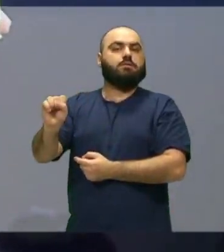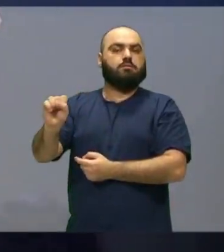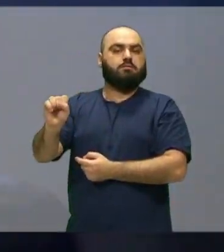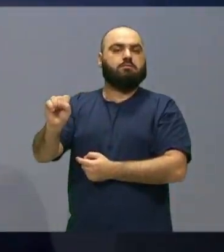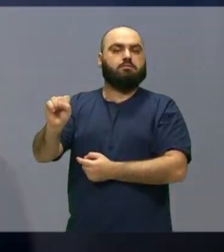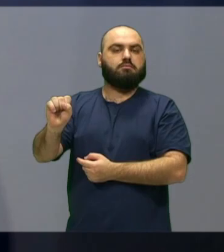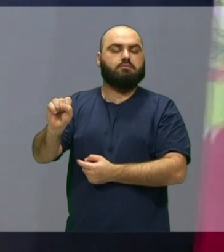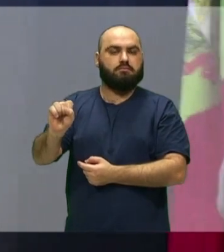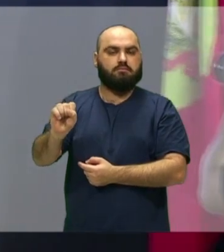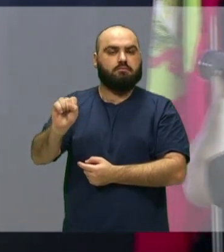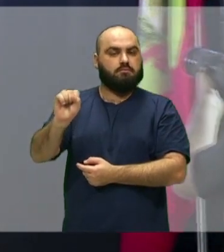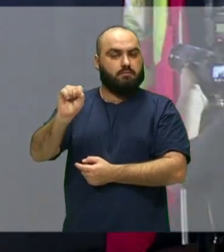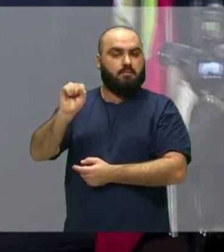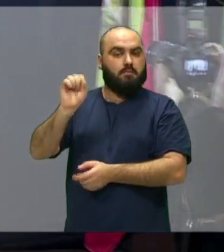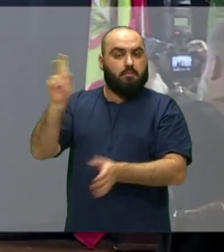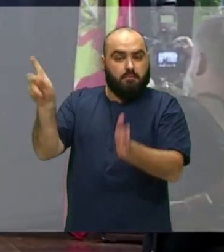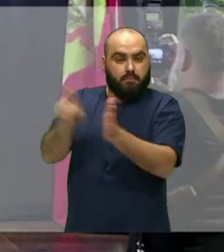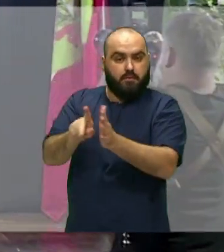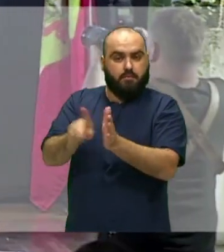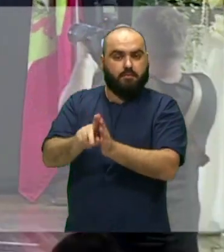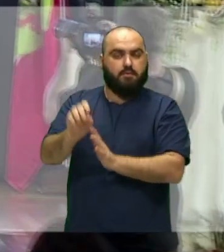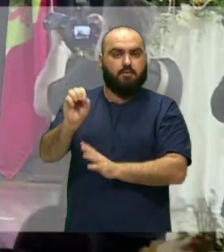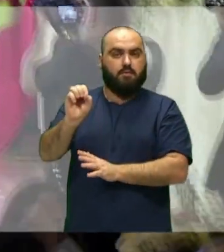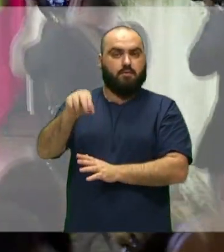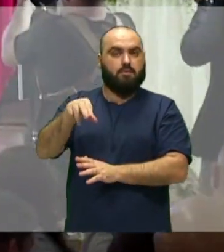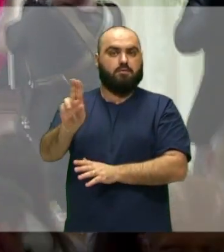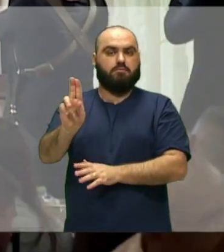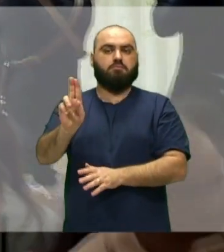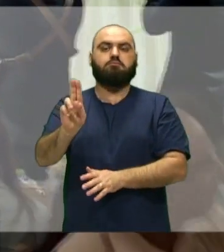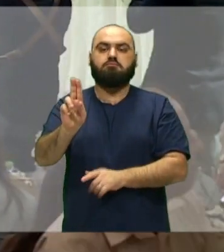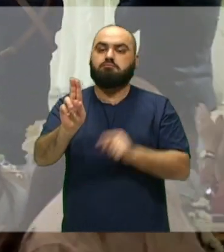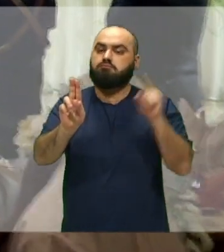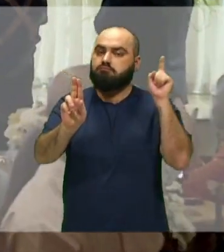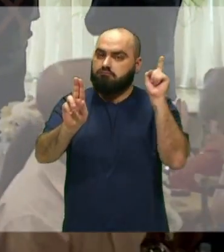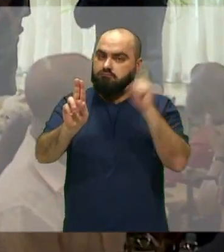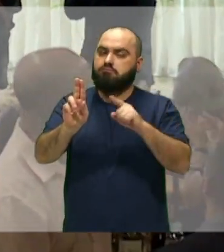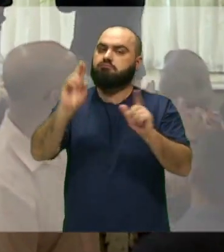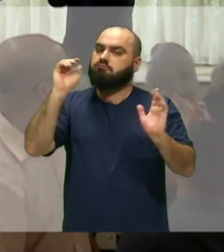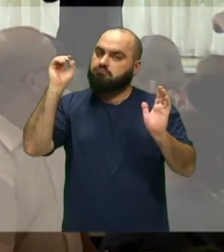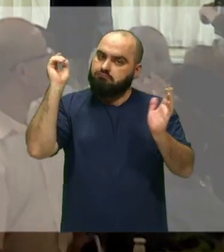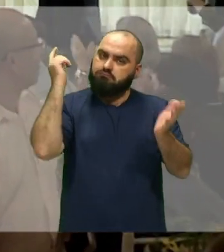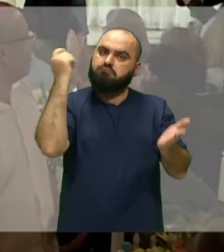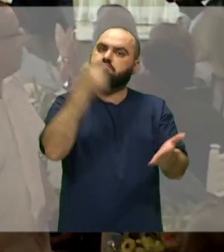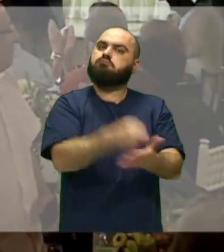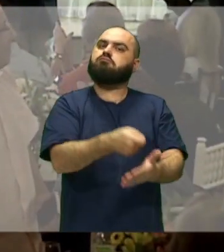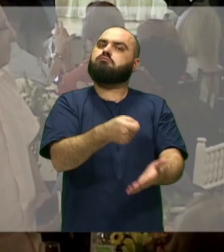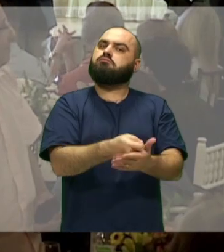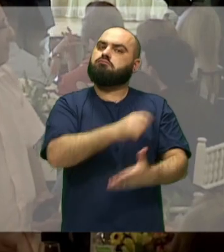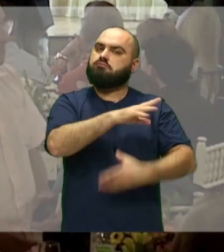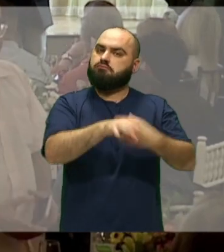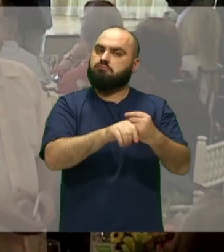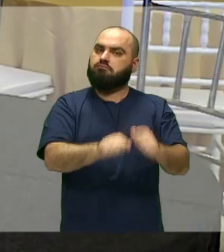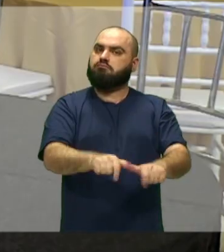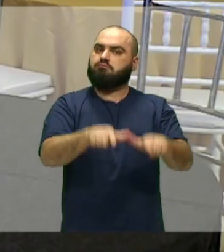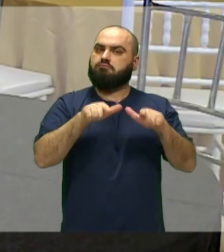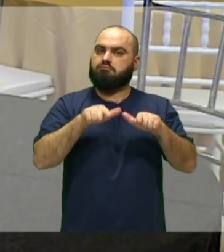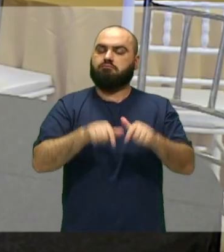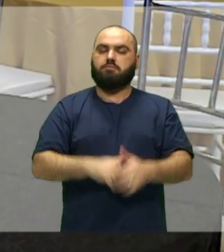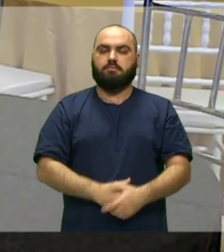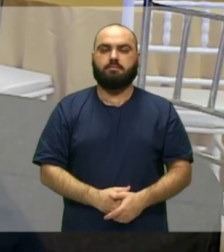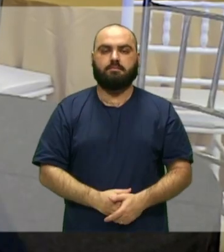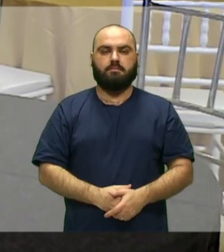sustentável da Organização das Nações Unidas que cumpriram as exigências para certificação a